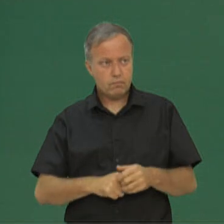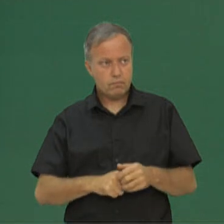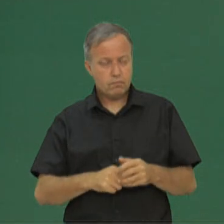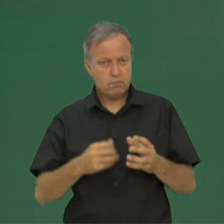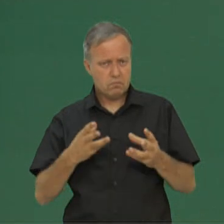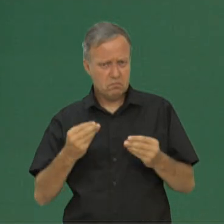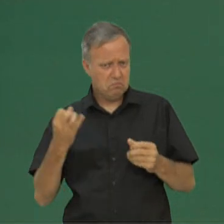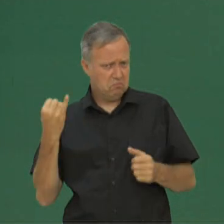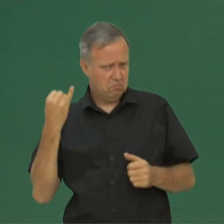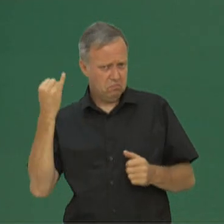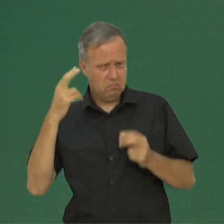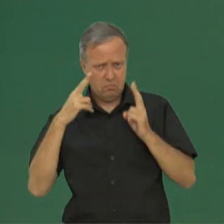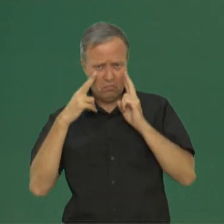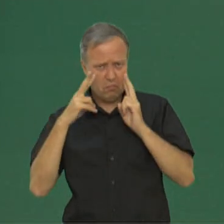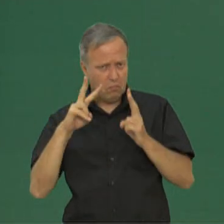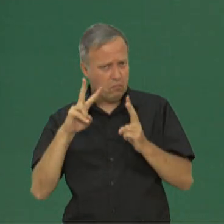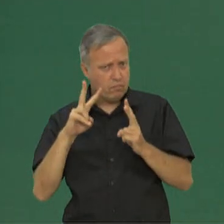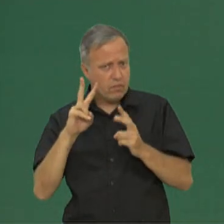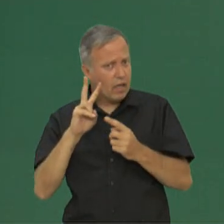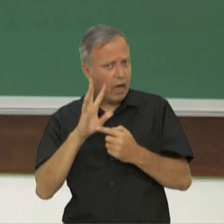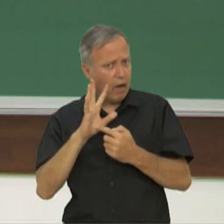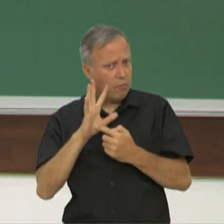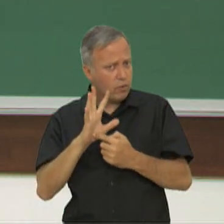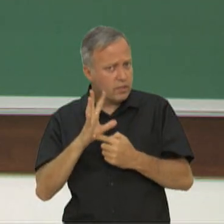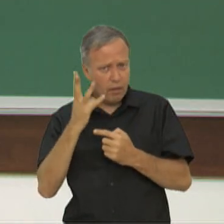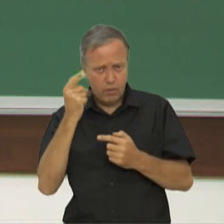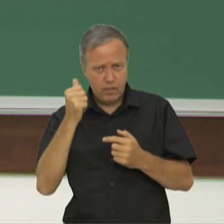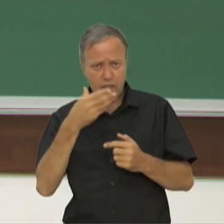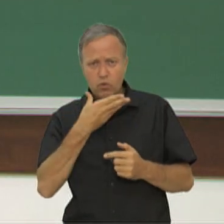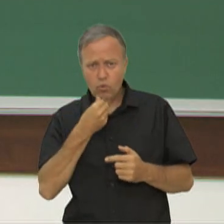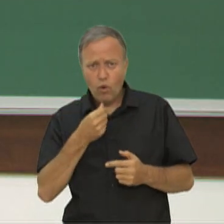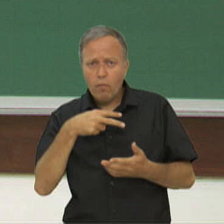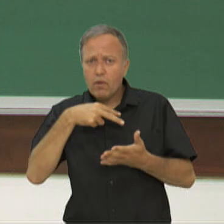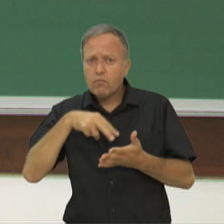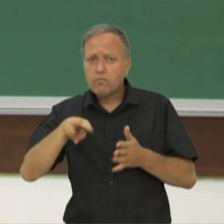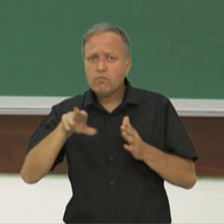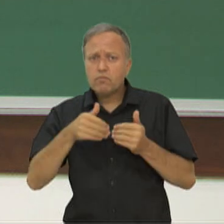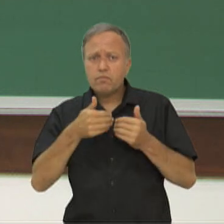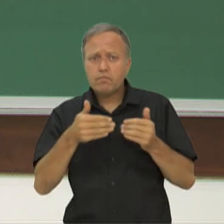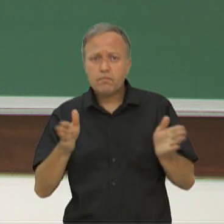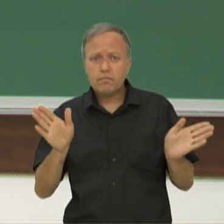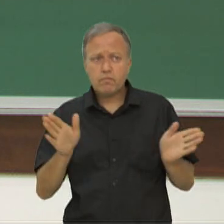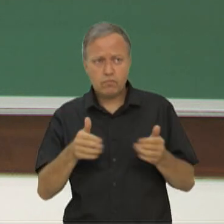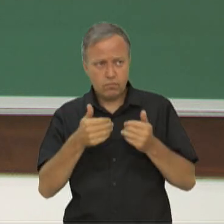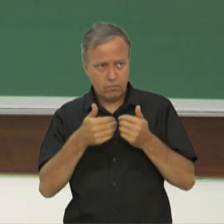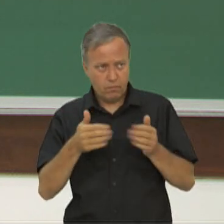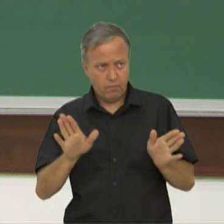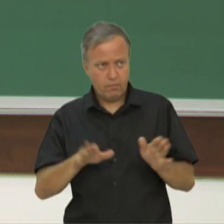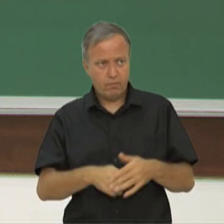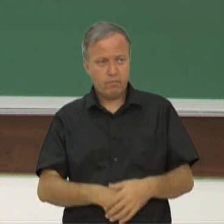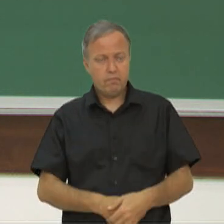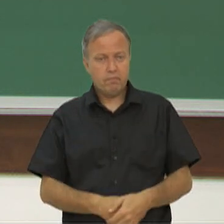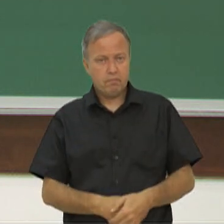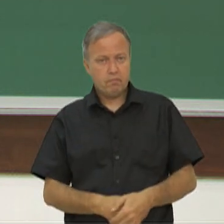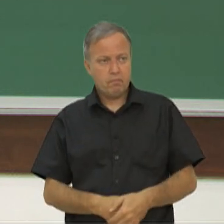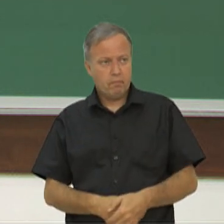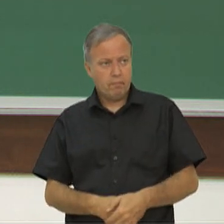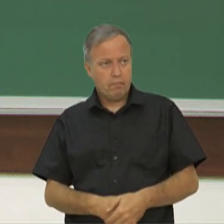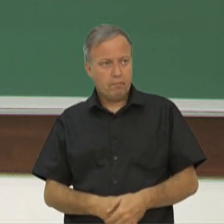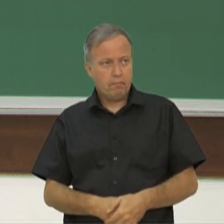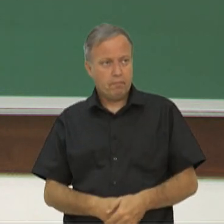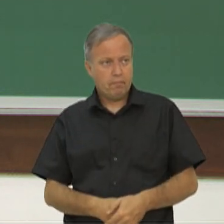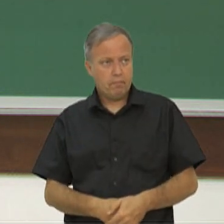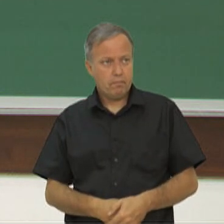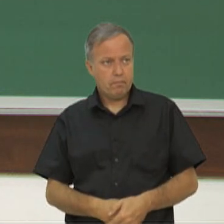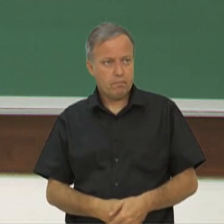muito importante isso, ok? Muito bem, vamos em frente para ver o que mais aconteceu de diferente nesse período do balé